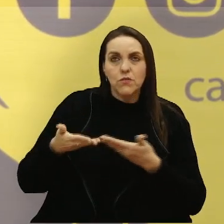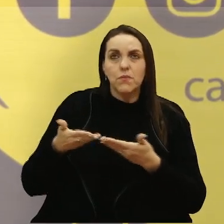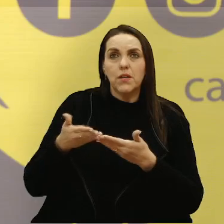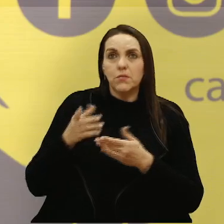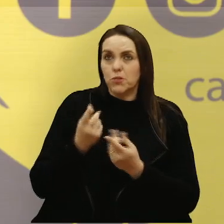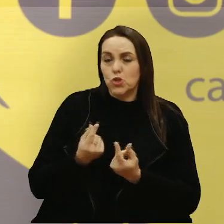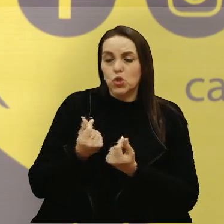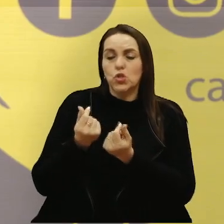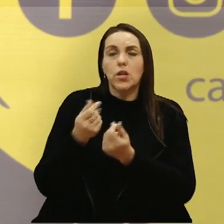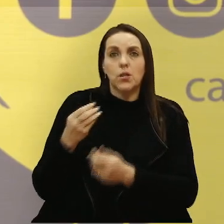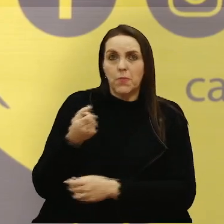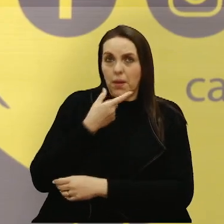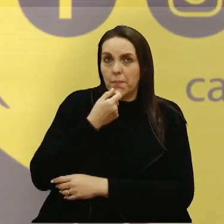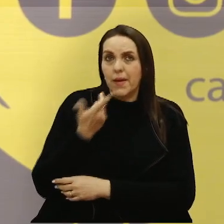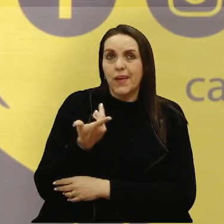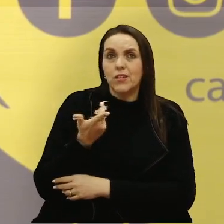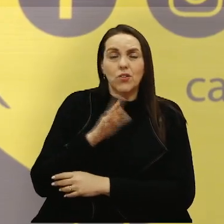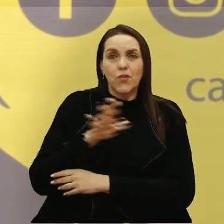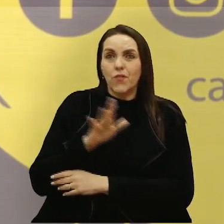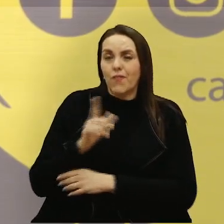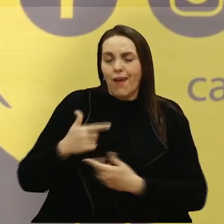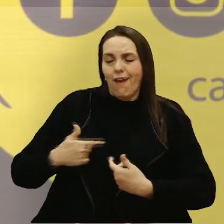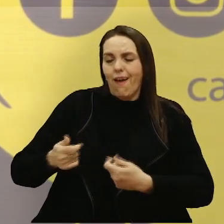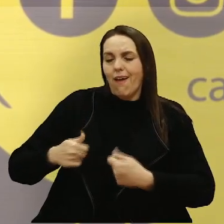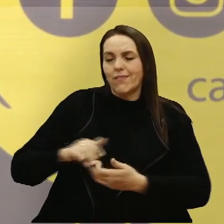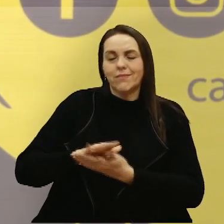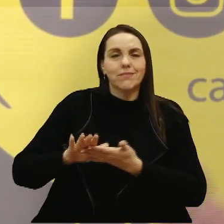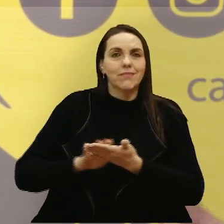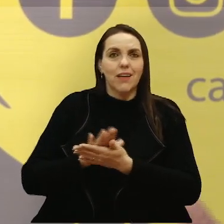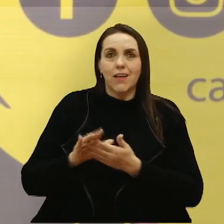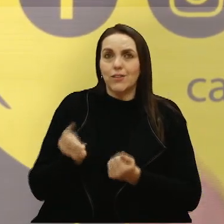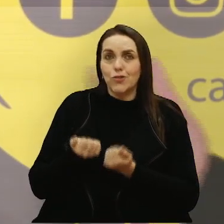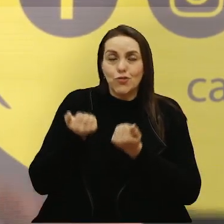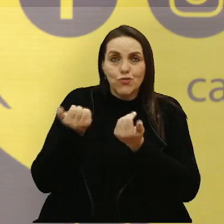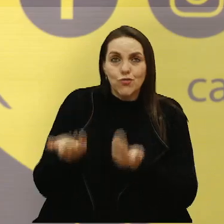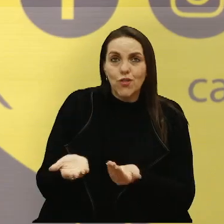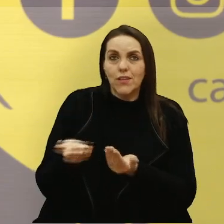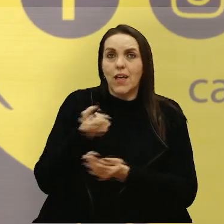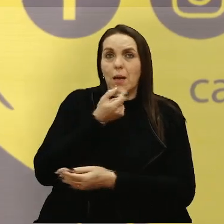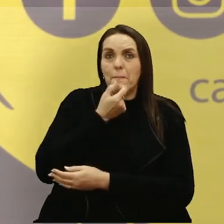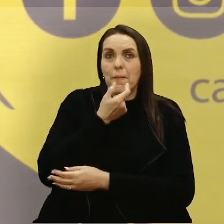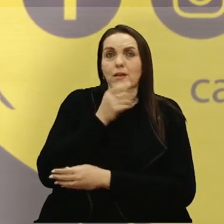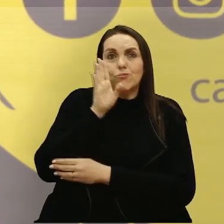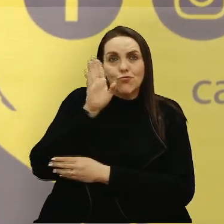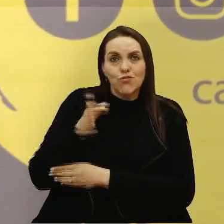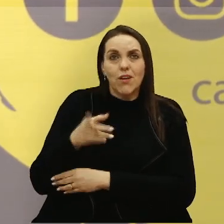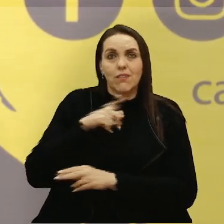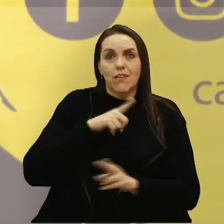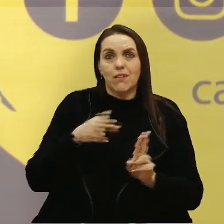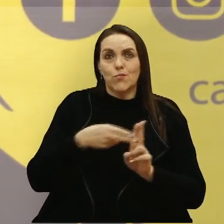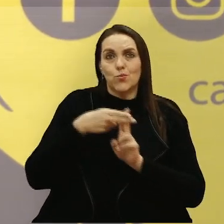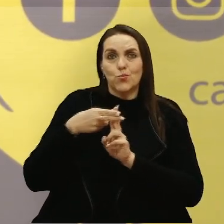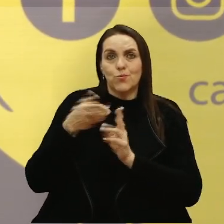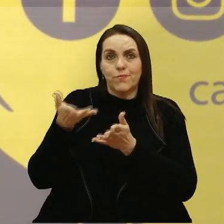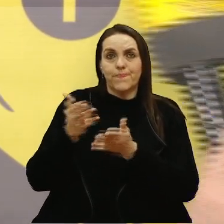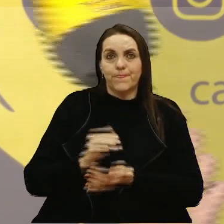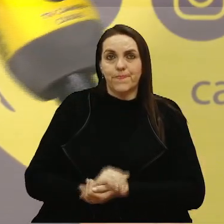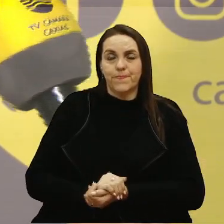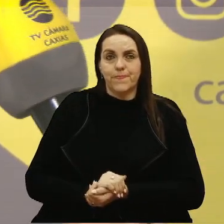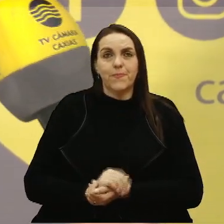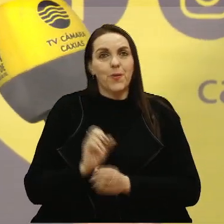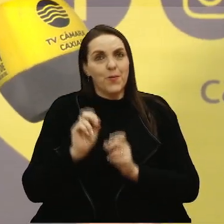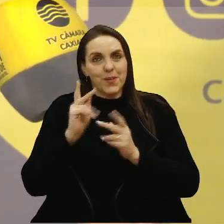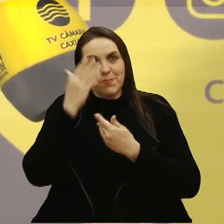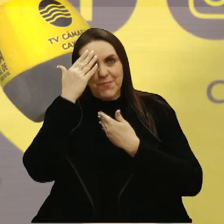para o medicamento. Não vai onerar o município, por causa que é só a entrega do medicamento que já é disposto pelo Sistema Único de Saúde, né? Ok,